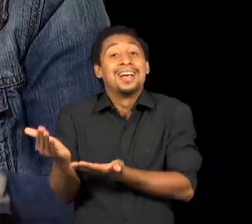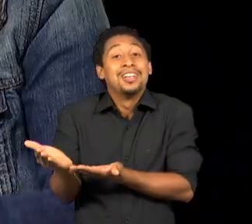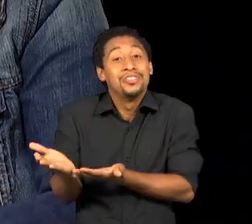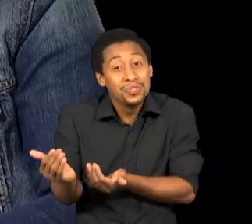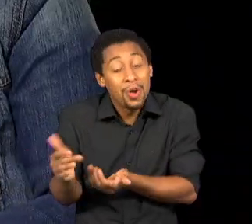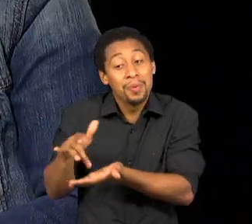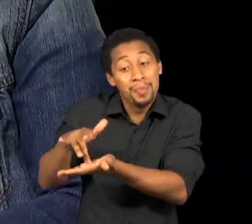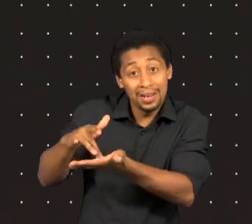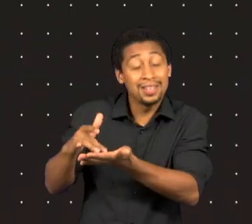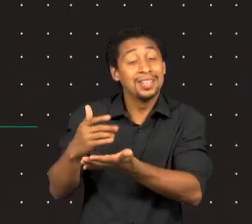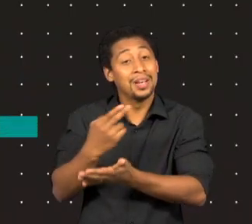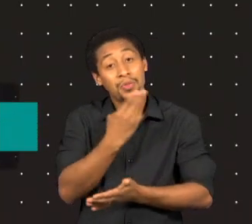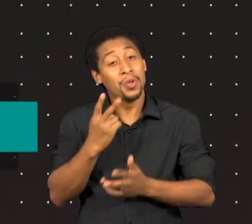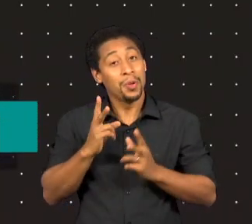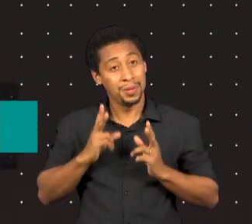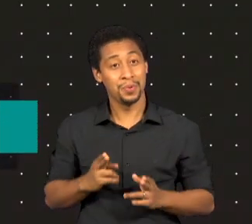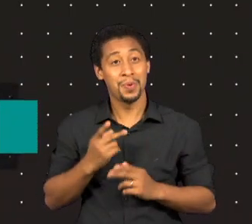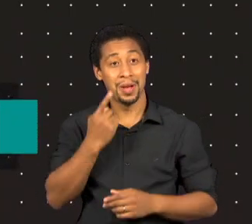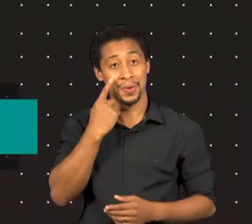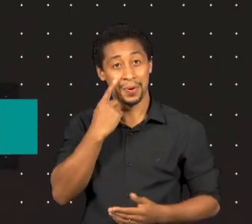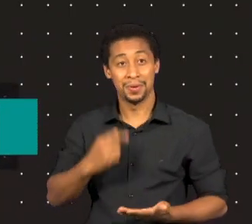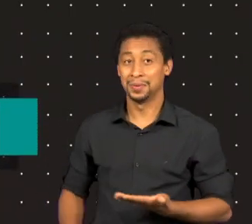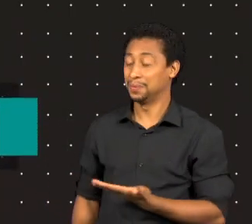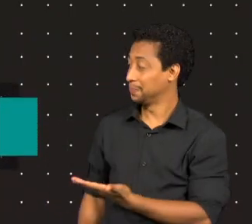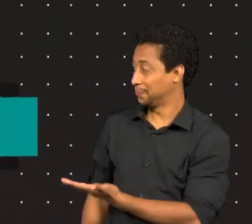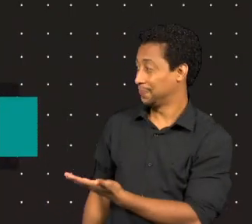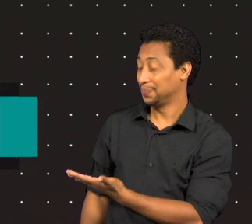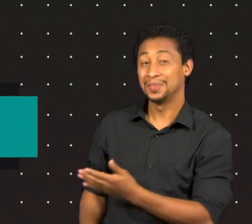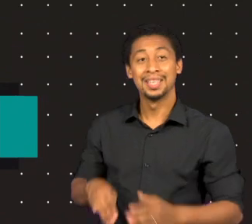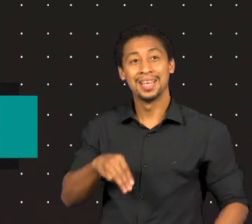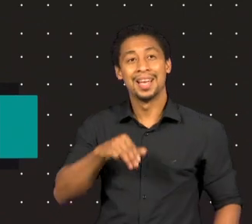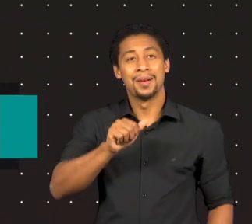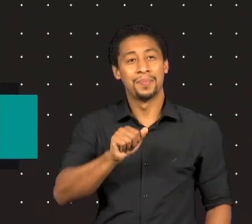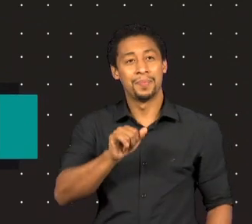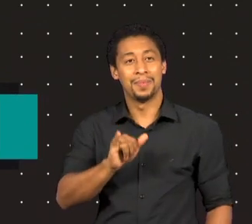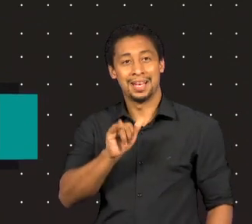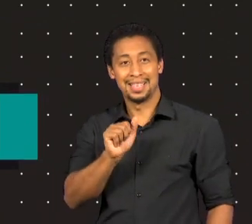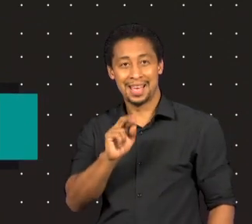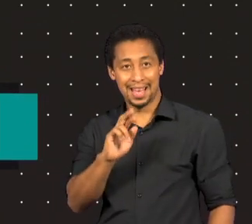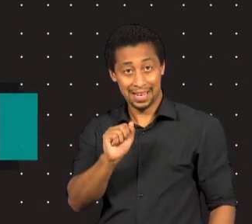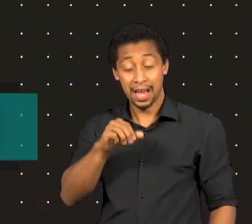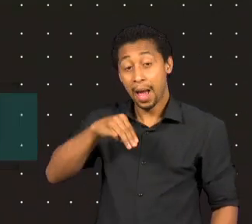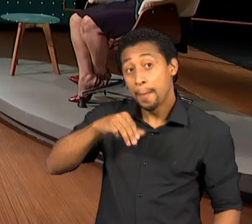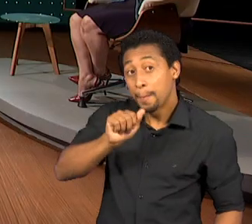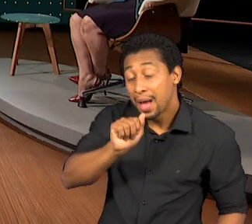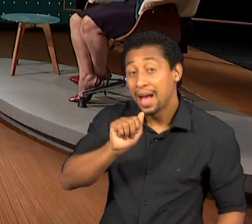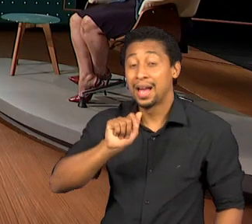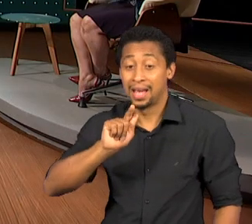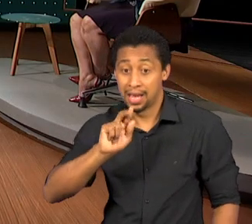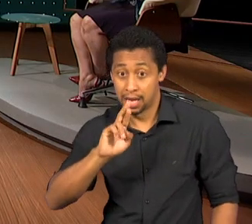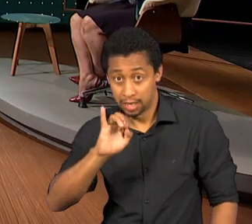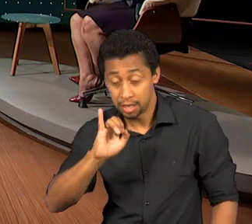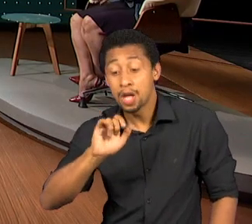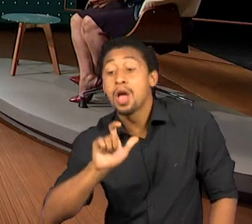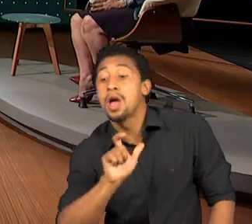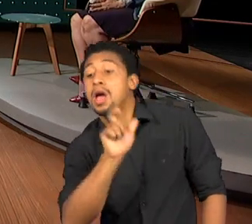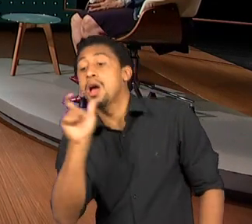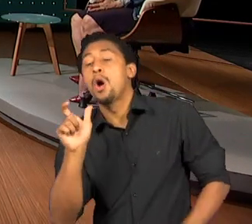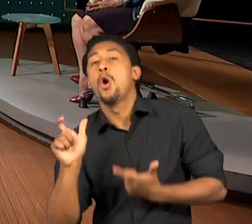tem o meu nome. Ela deve chamar, tipo, Maiara Magri, alguma outra coisa. Mas ela tem o meu nome. Eu